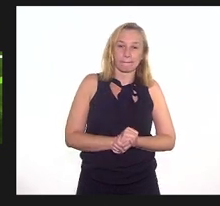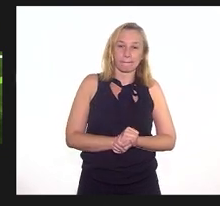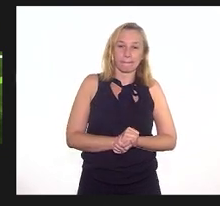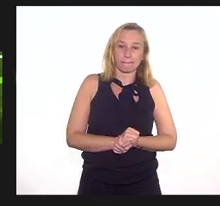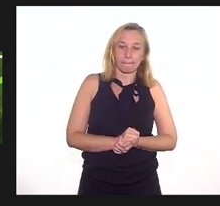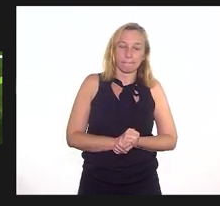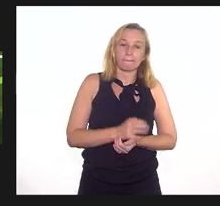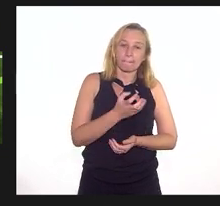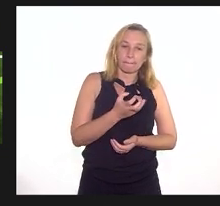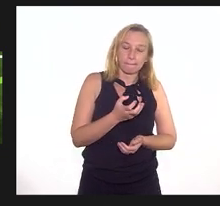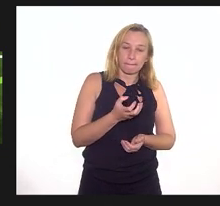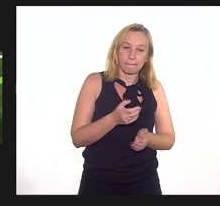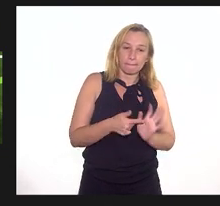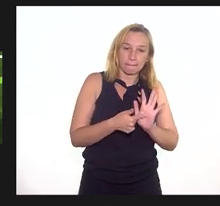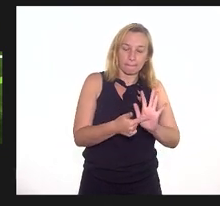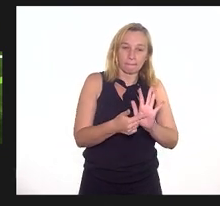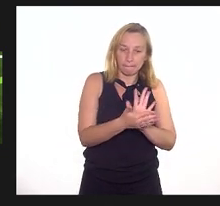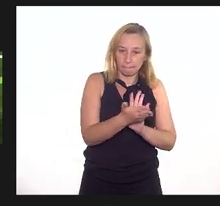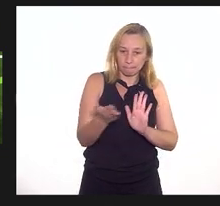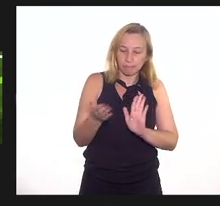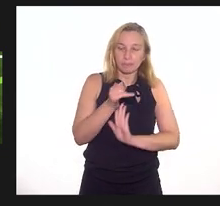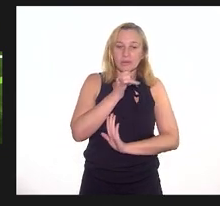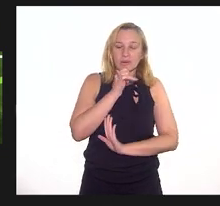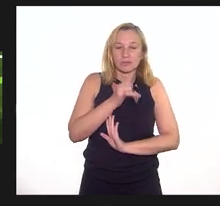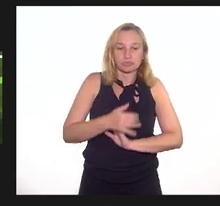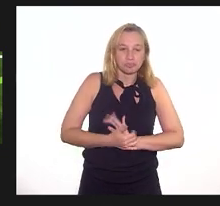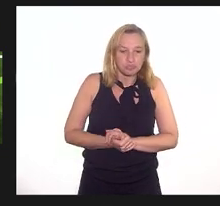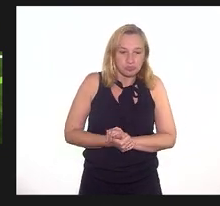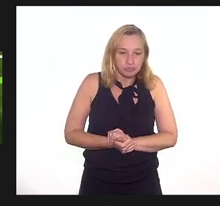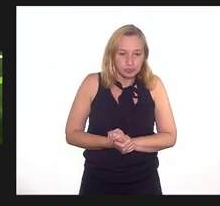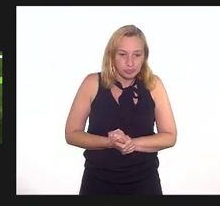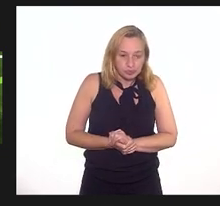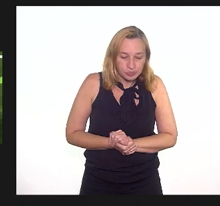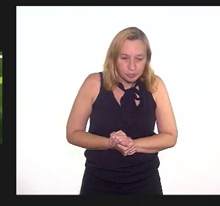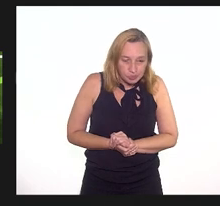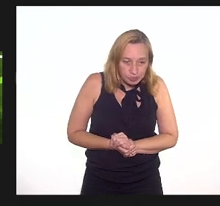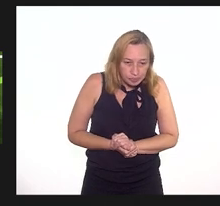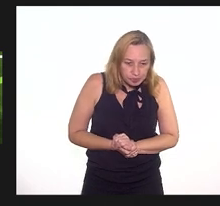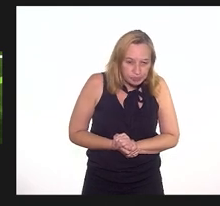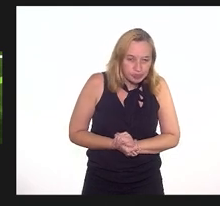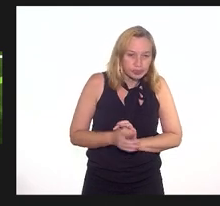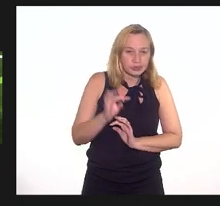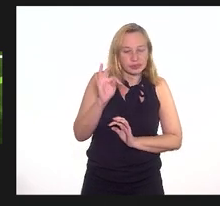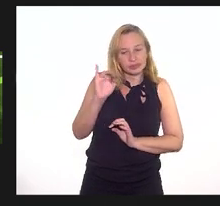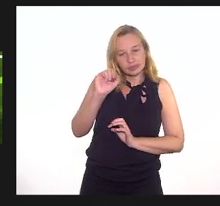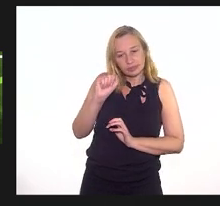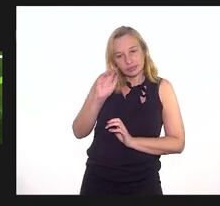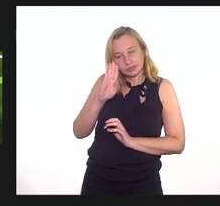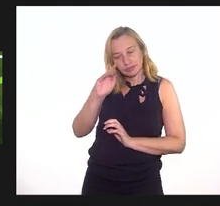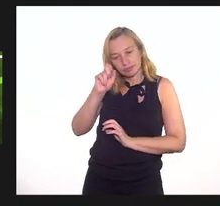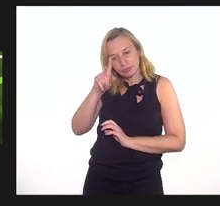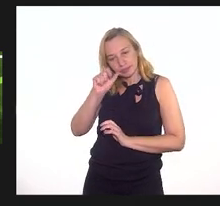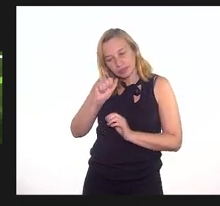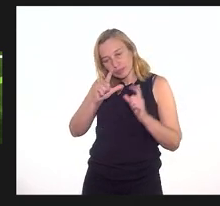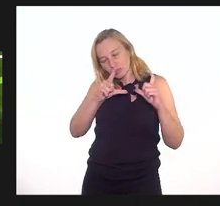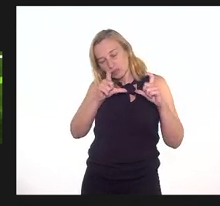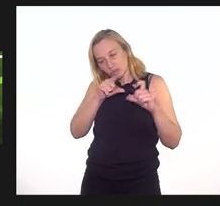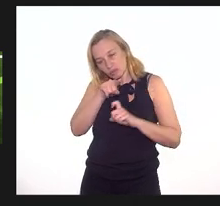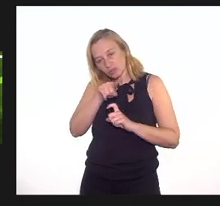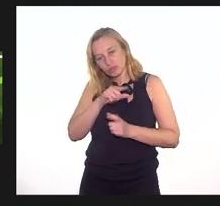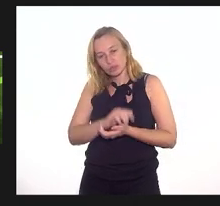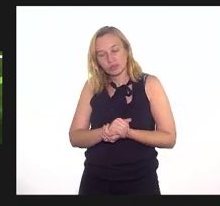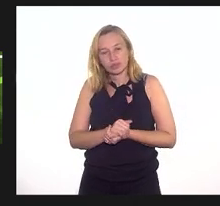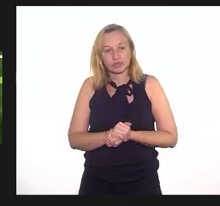E aqui eu queria mostrar para vocês, por exemplo, isso é uma tabela, uma foto de